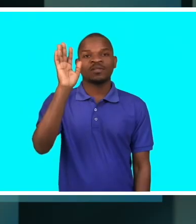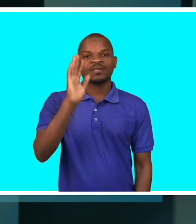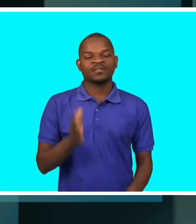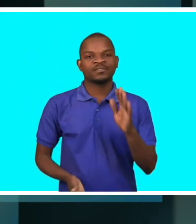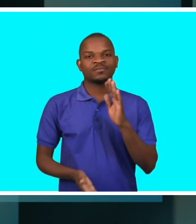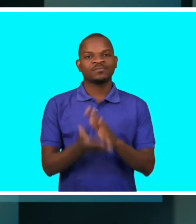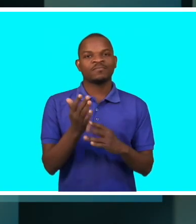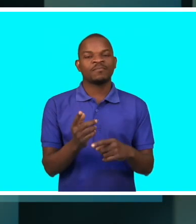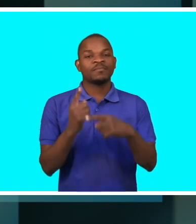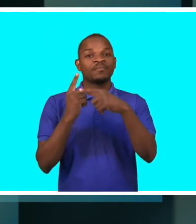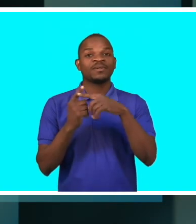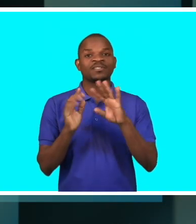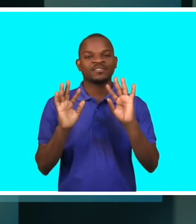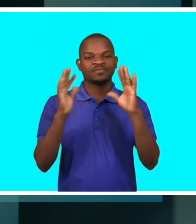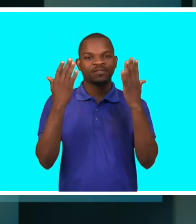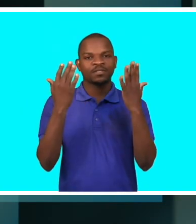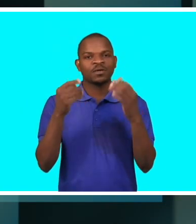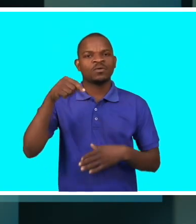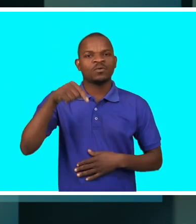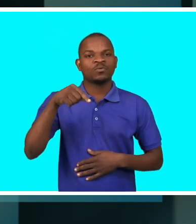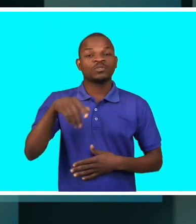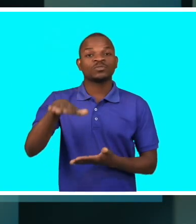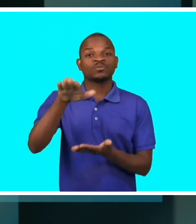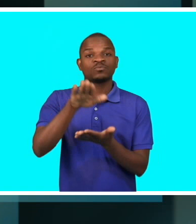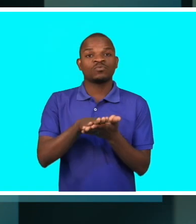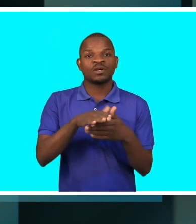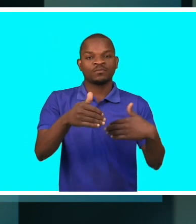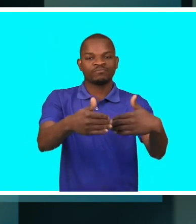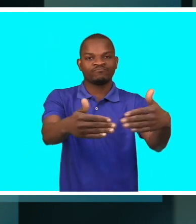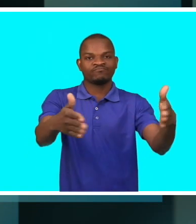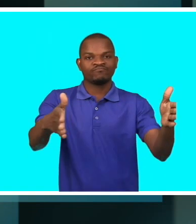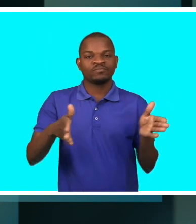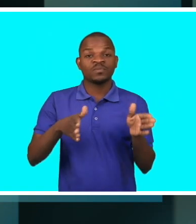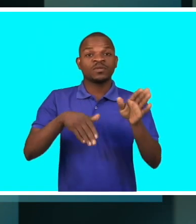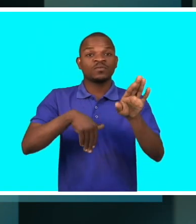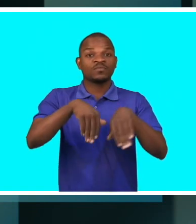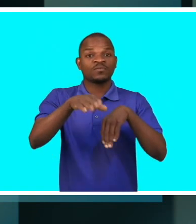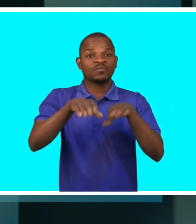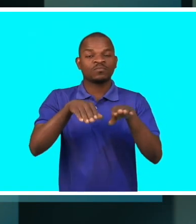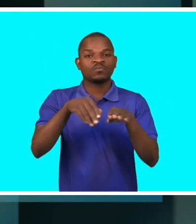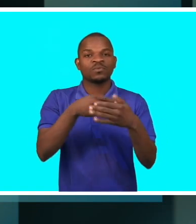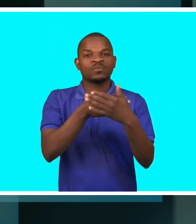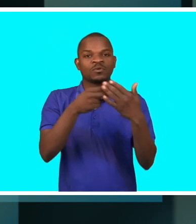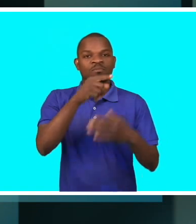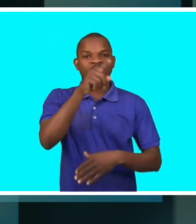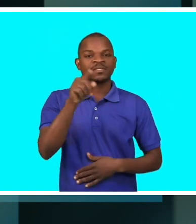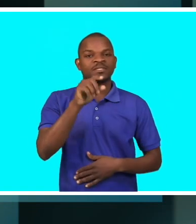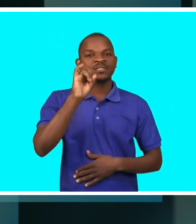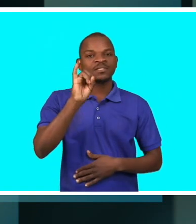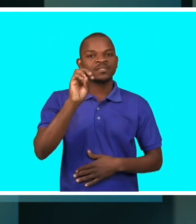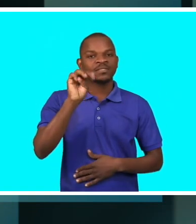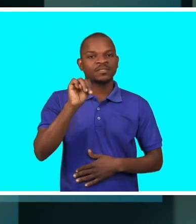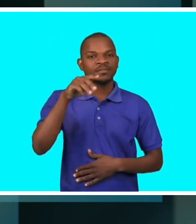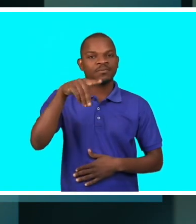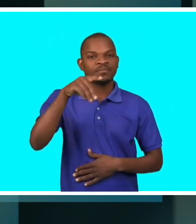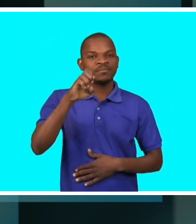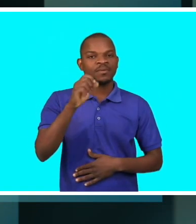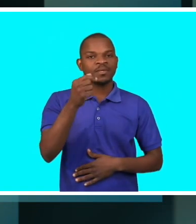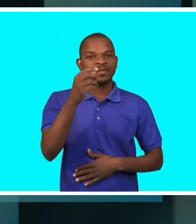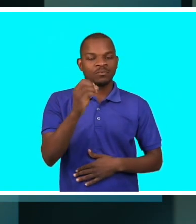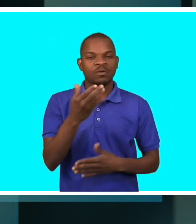Olá, está no ar o seu espaço Mais Vida. Hoje nos encontramos no Estádio Nacional do Zimpito e vamos